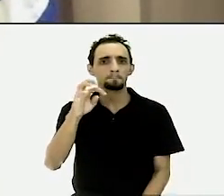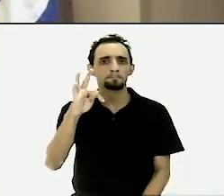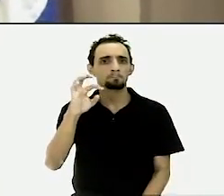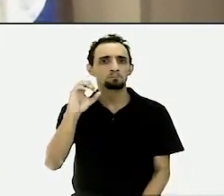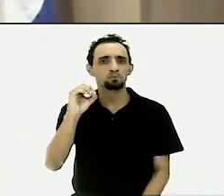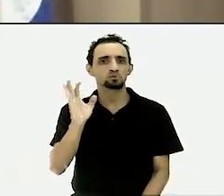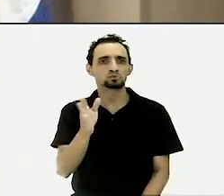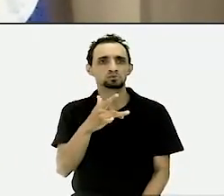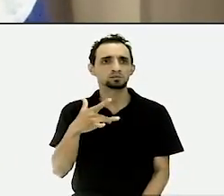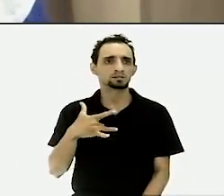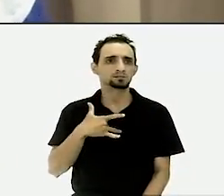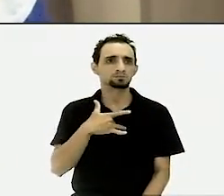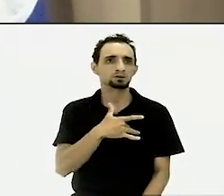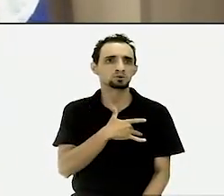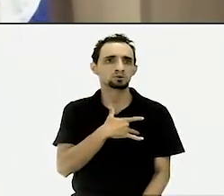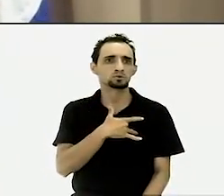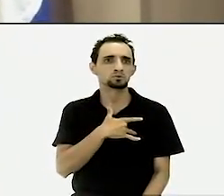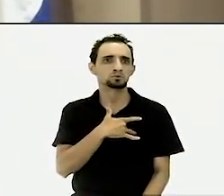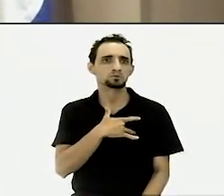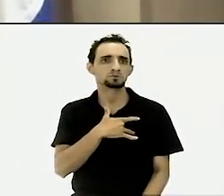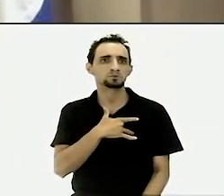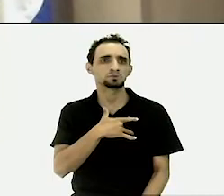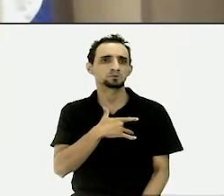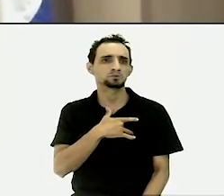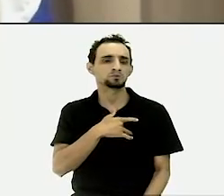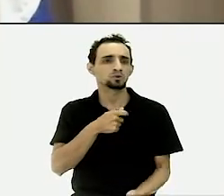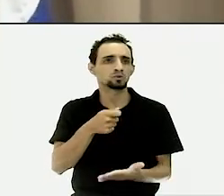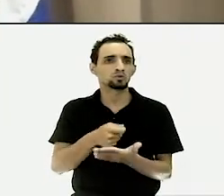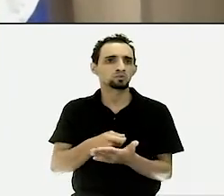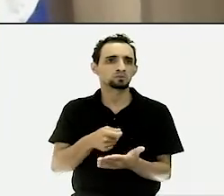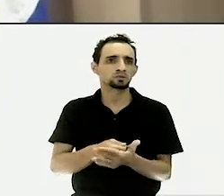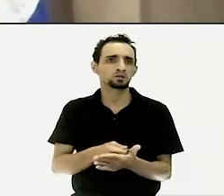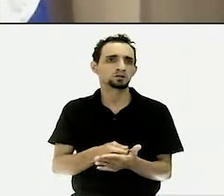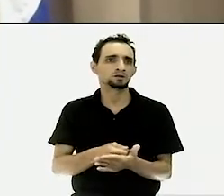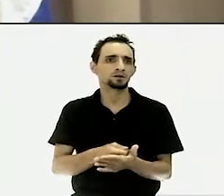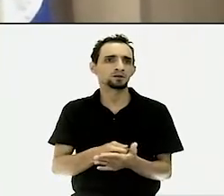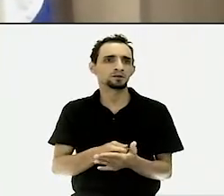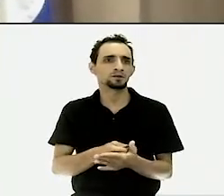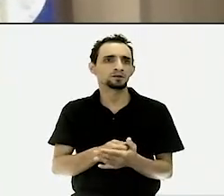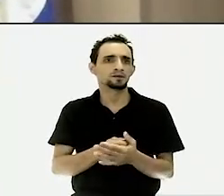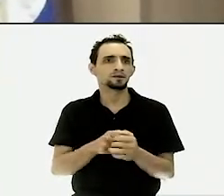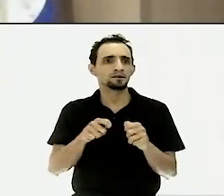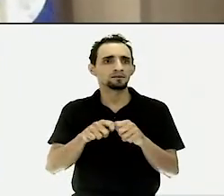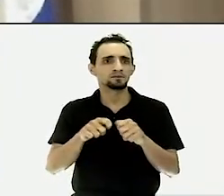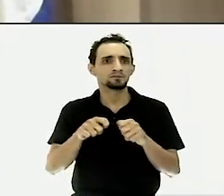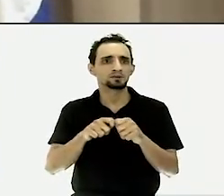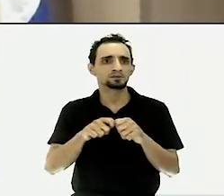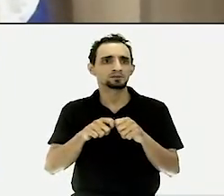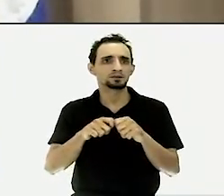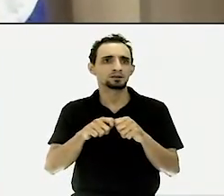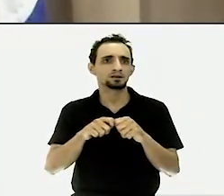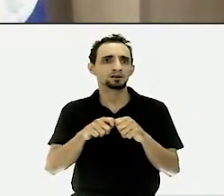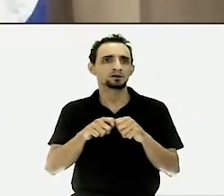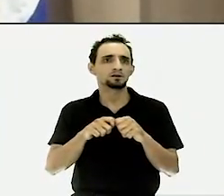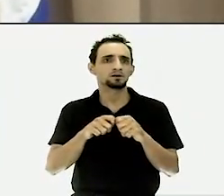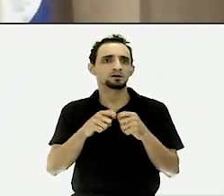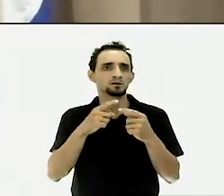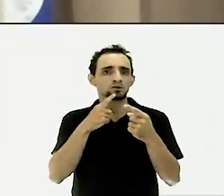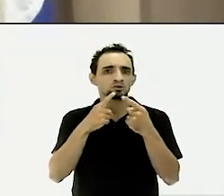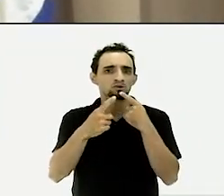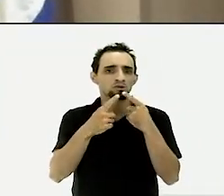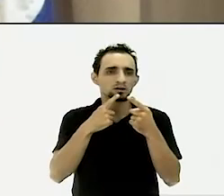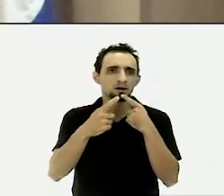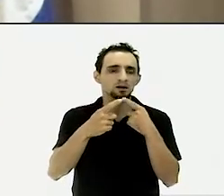temos para a saúde. Os médicos cubanos que aqui tiveram nos anos 2015 a 2020, né? 15